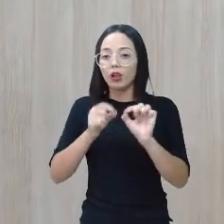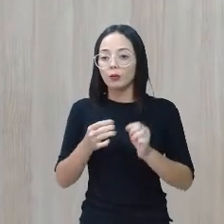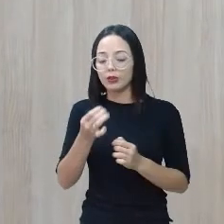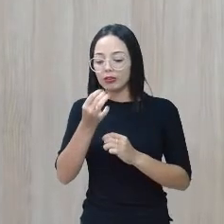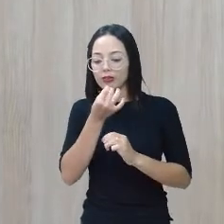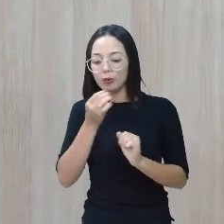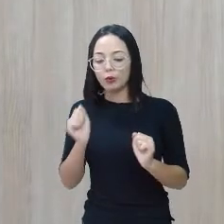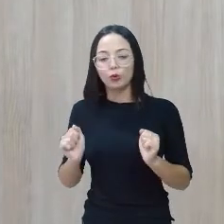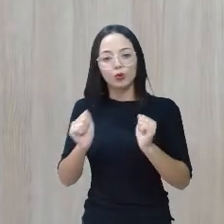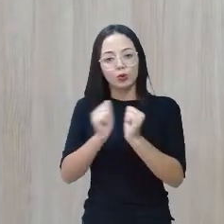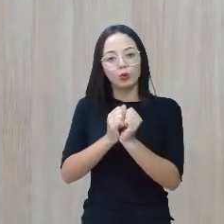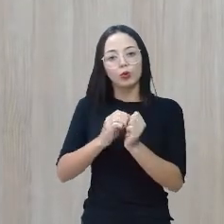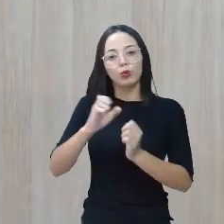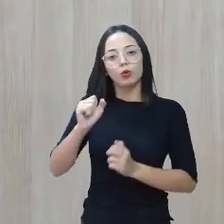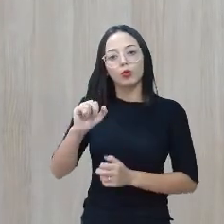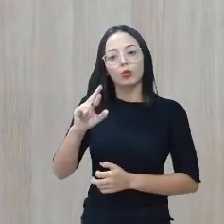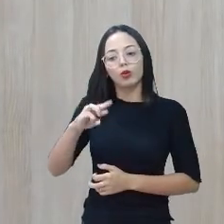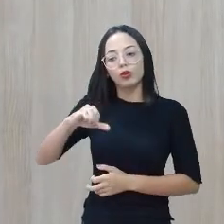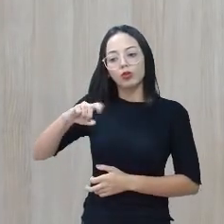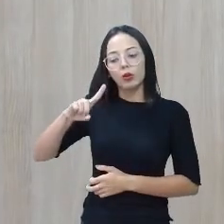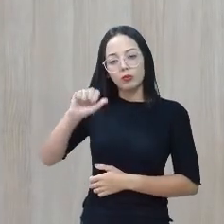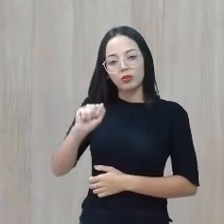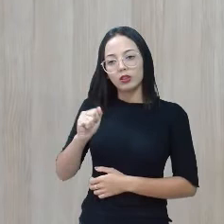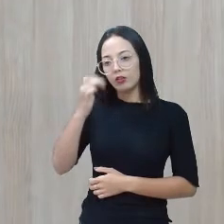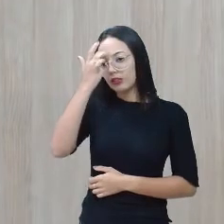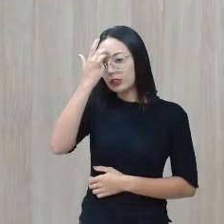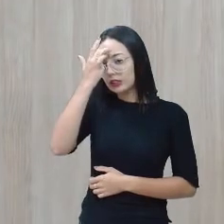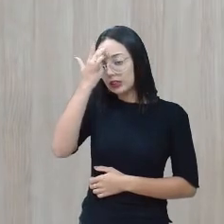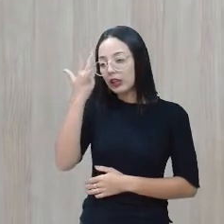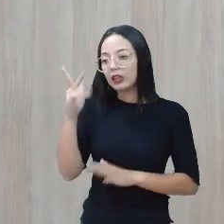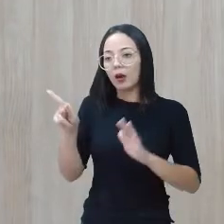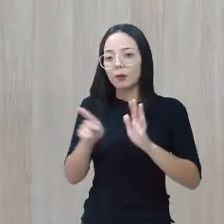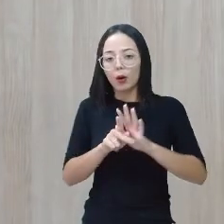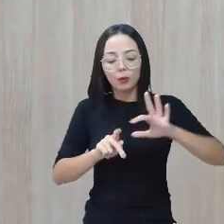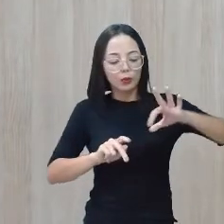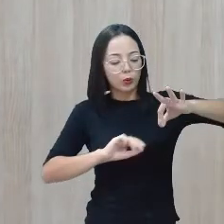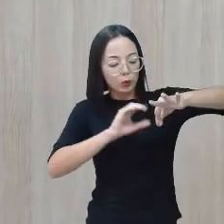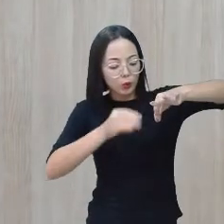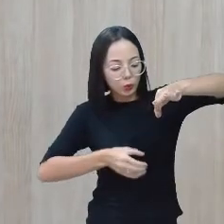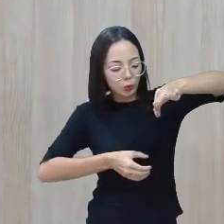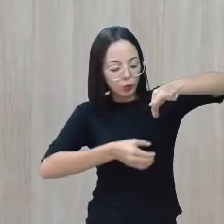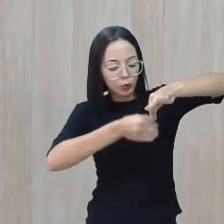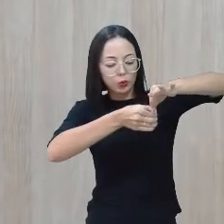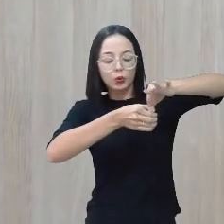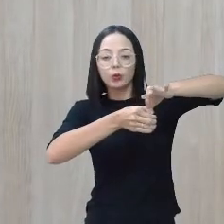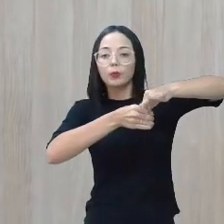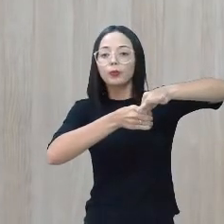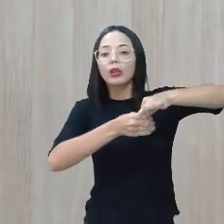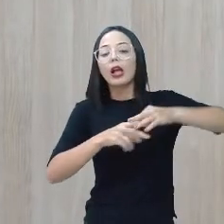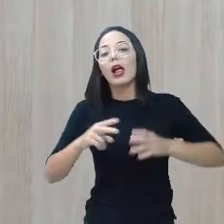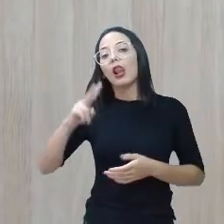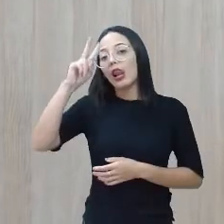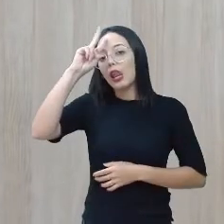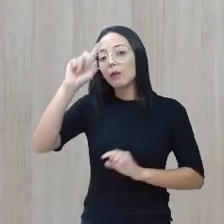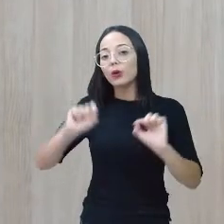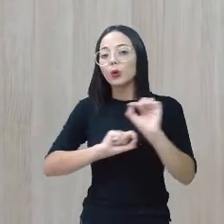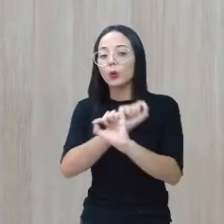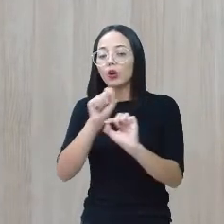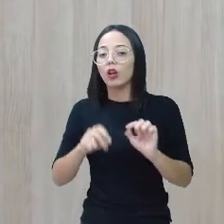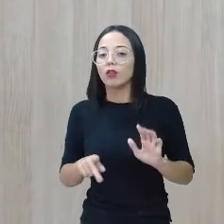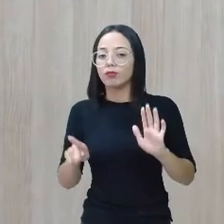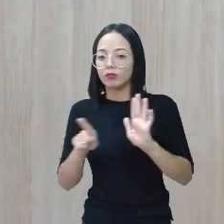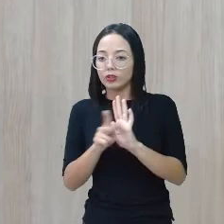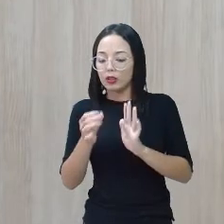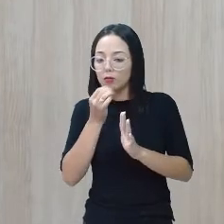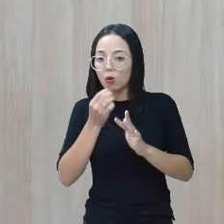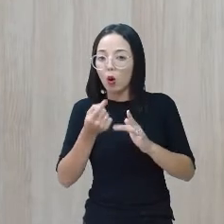junto com o espermicida, até para facilitar a colocação. E lembrando sempre que ele deve ser colocado também